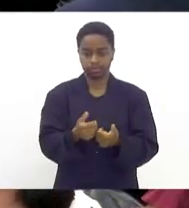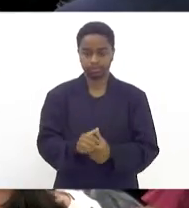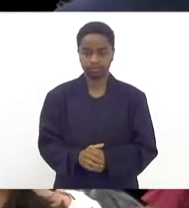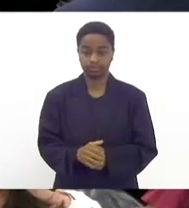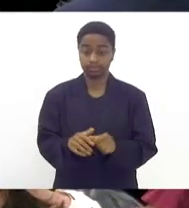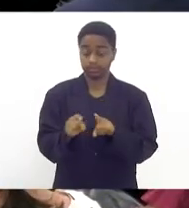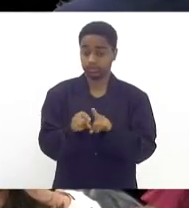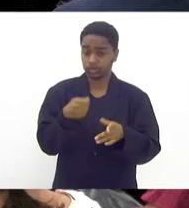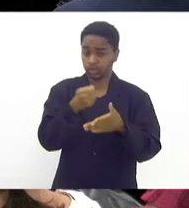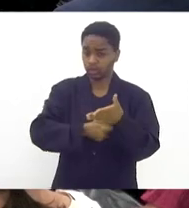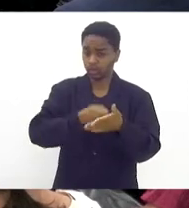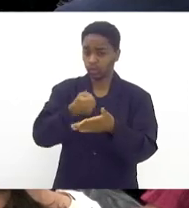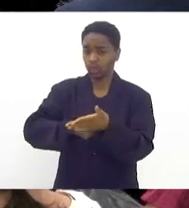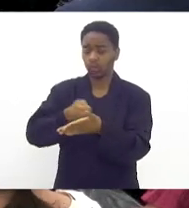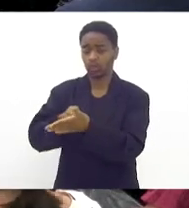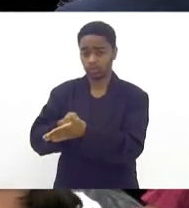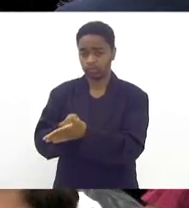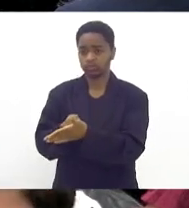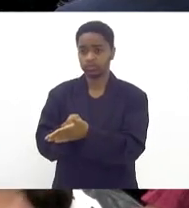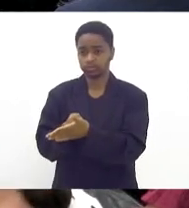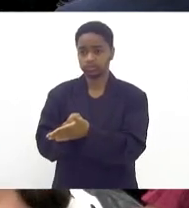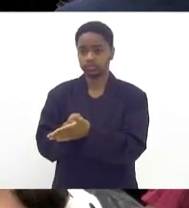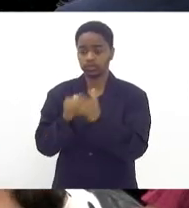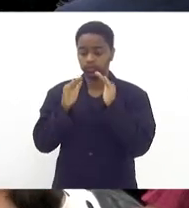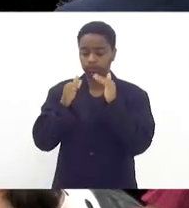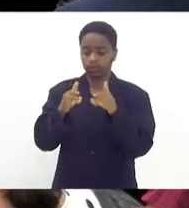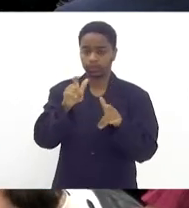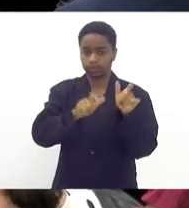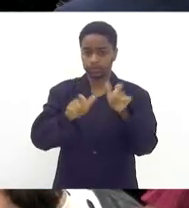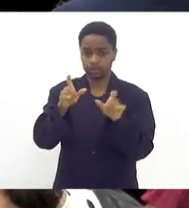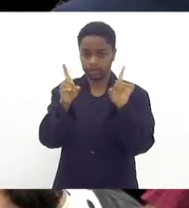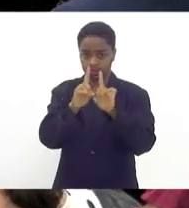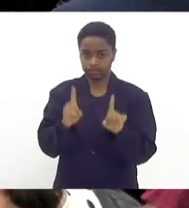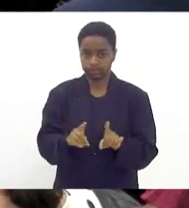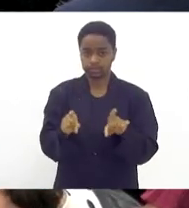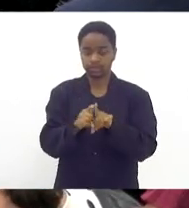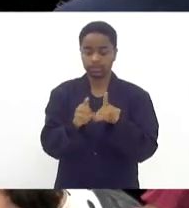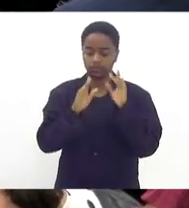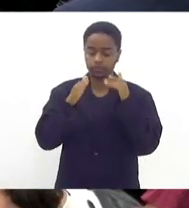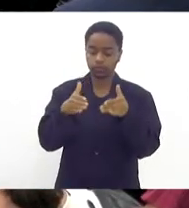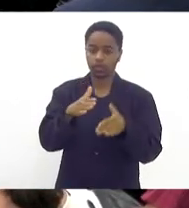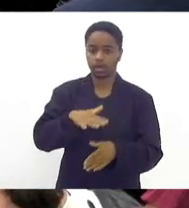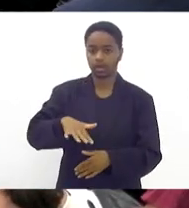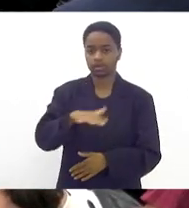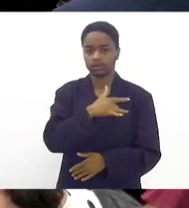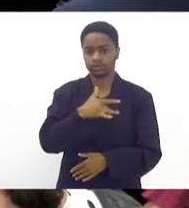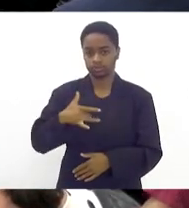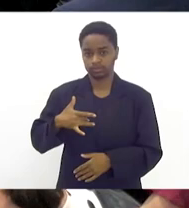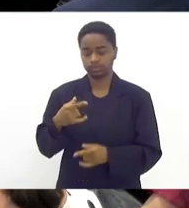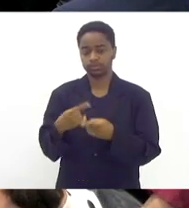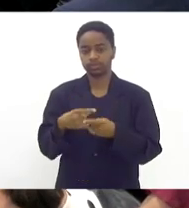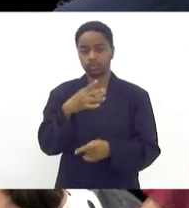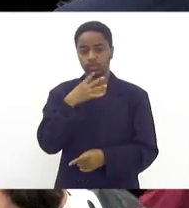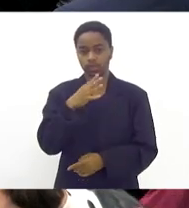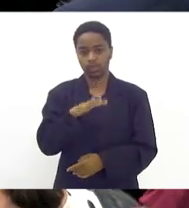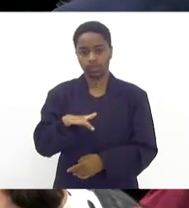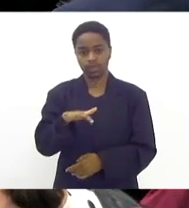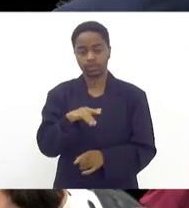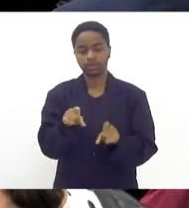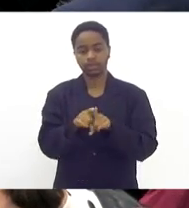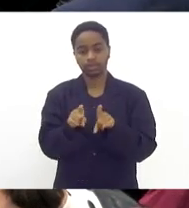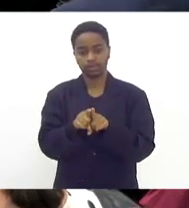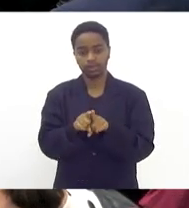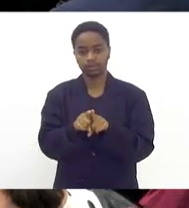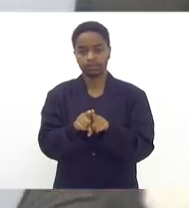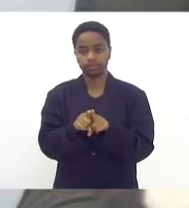lutando né pela pela pessoa com deficiência e também pela saúde e é um conhecedor da causa por isso também logo